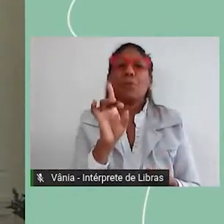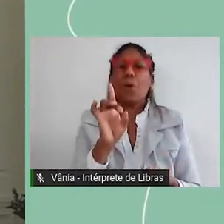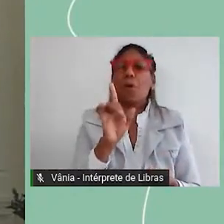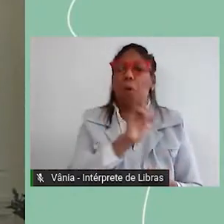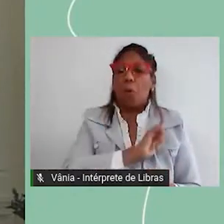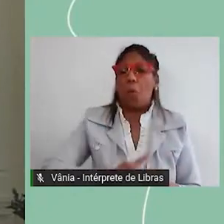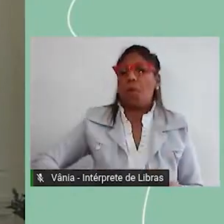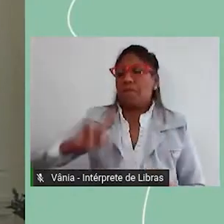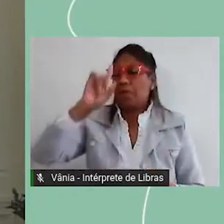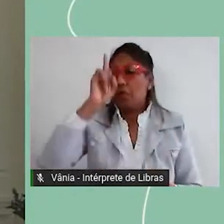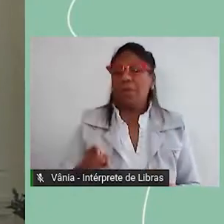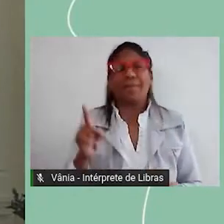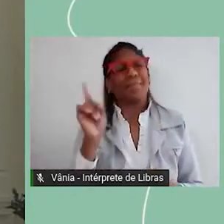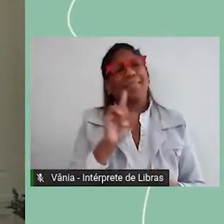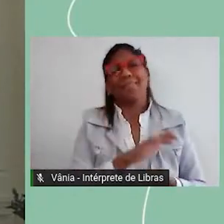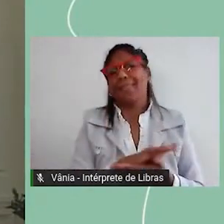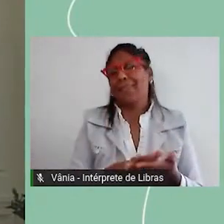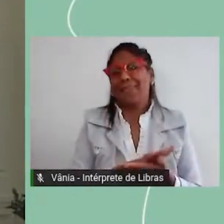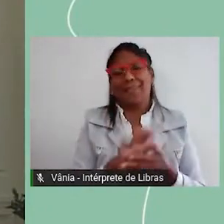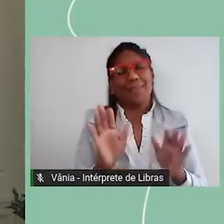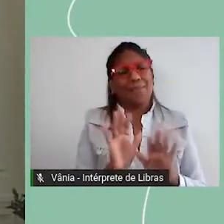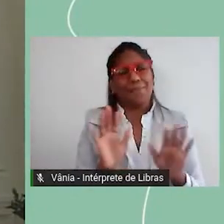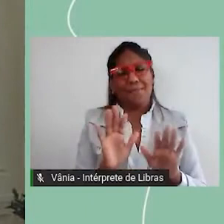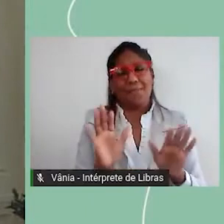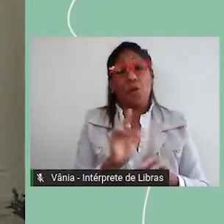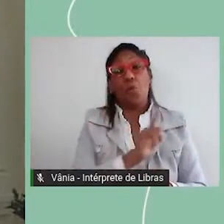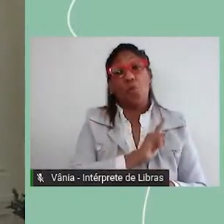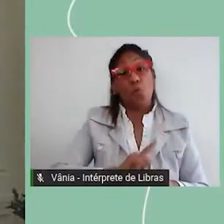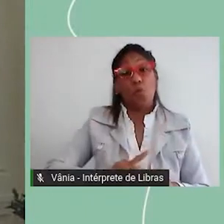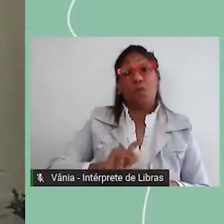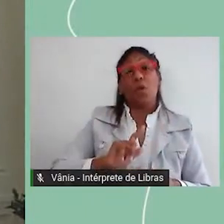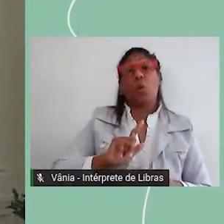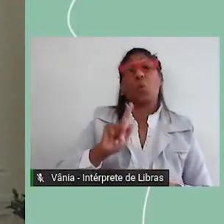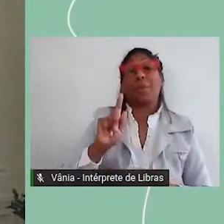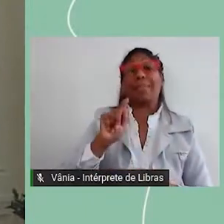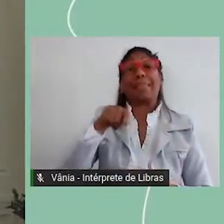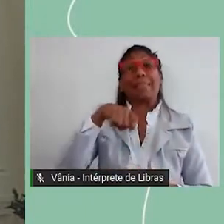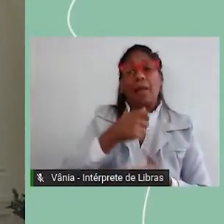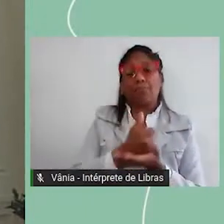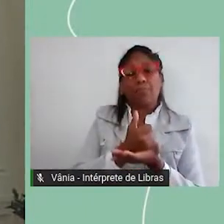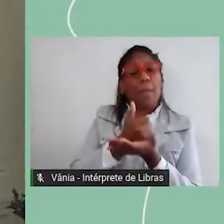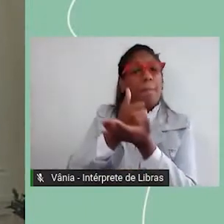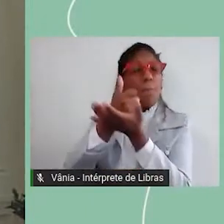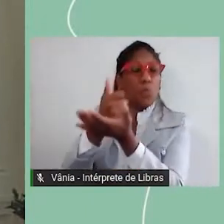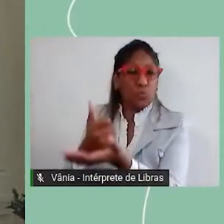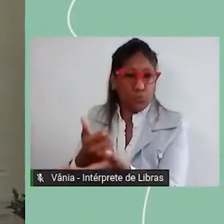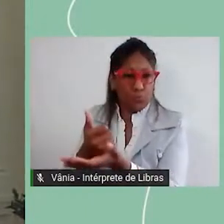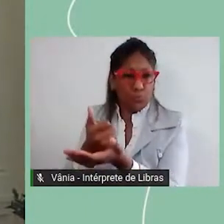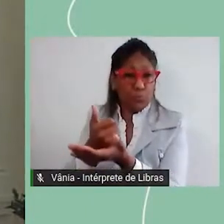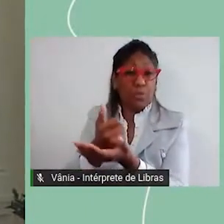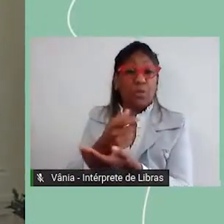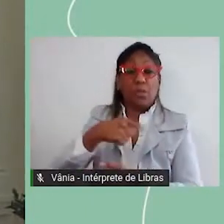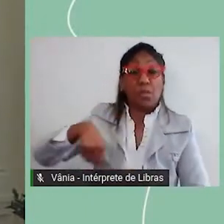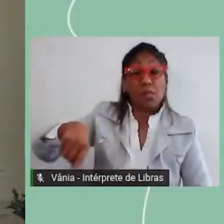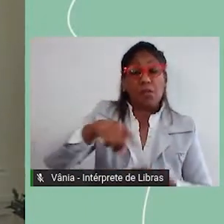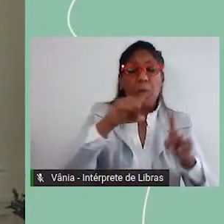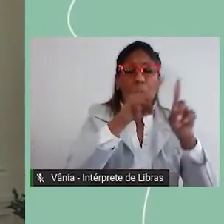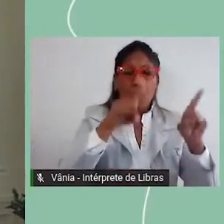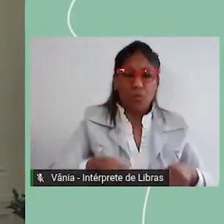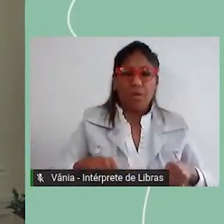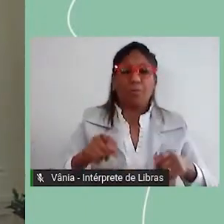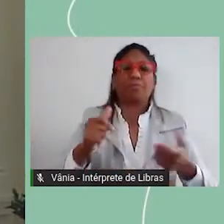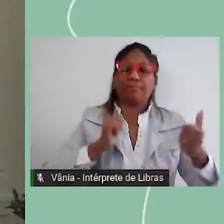quer que ela seja, mas o governo deve dar suporte para tudo aquilo que há de produção cultural poder